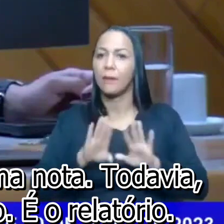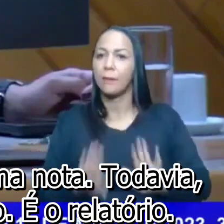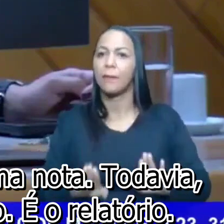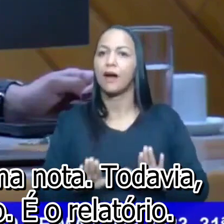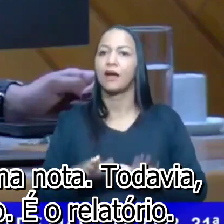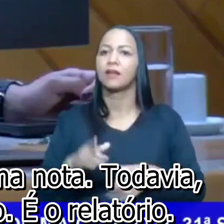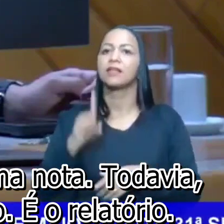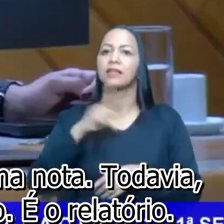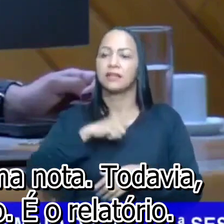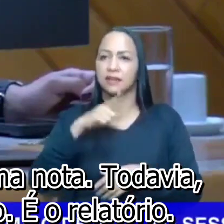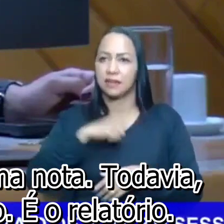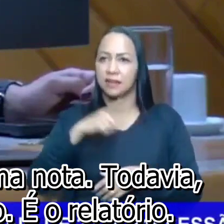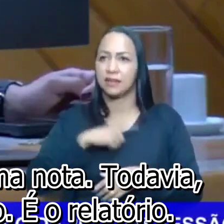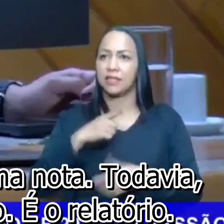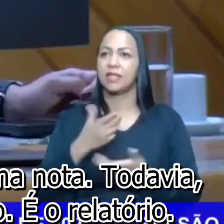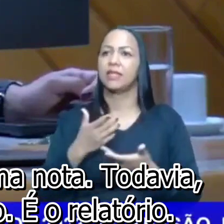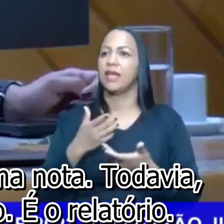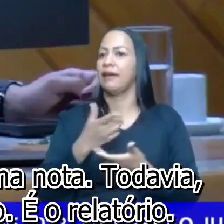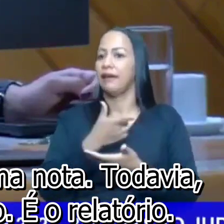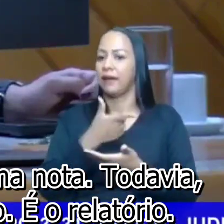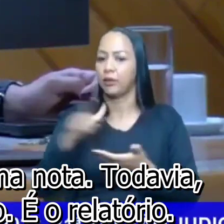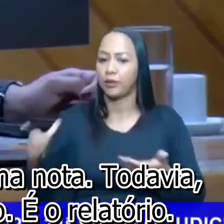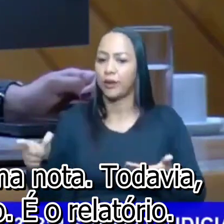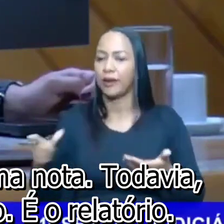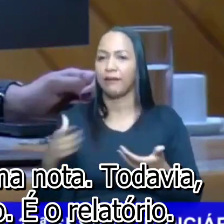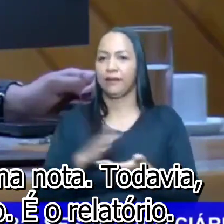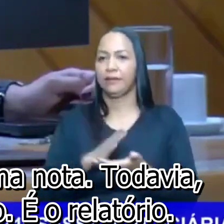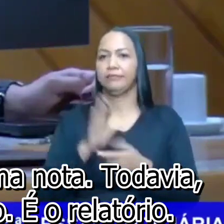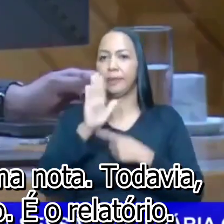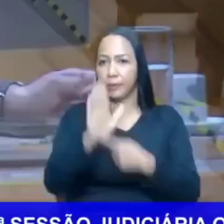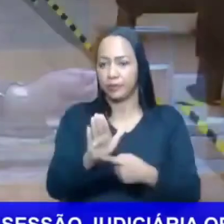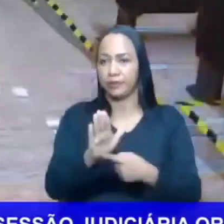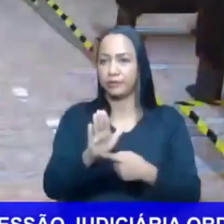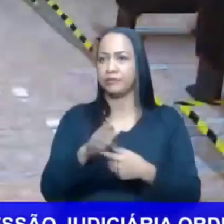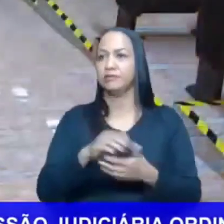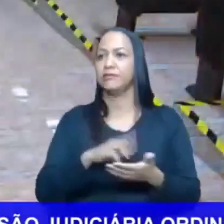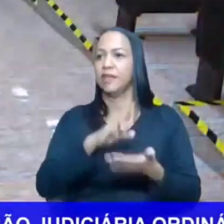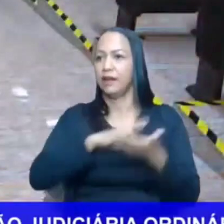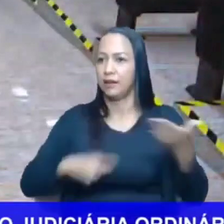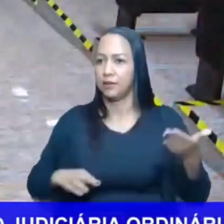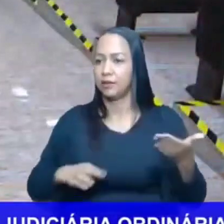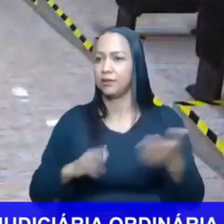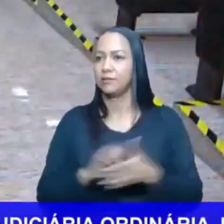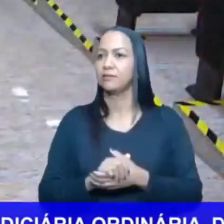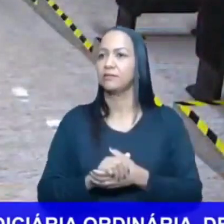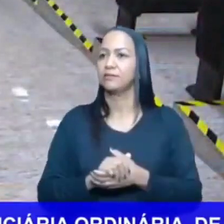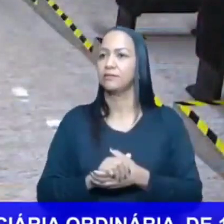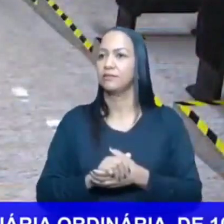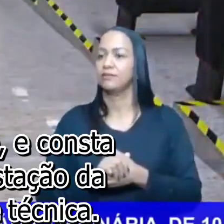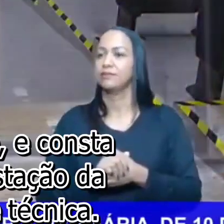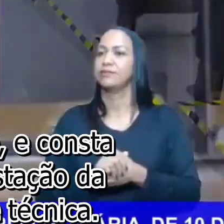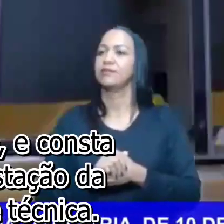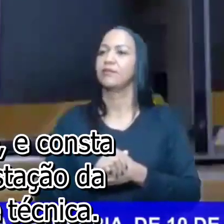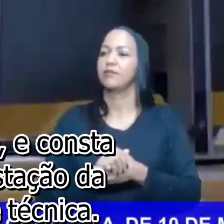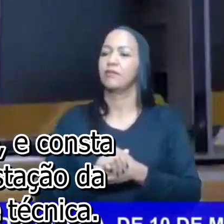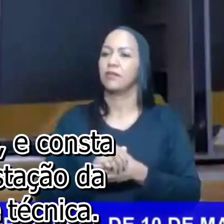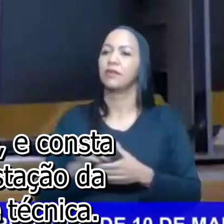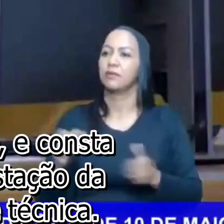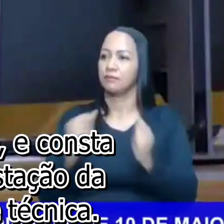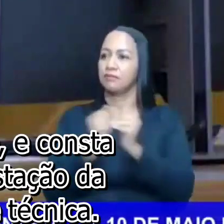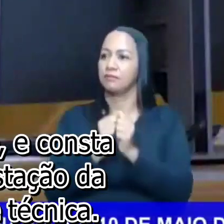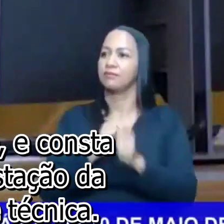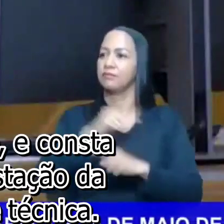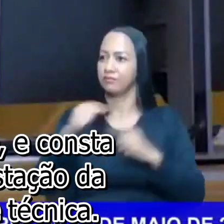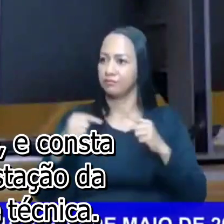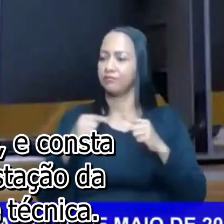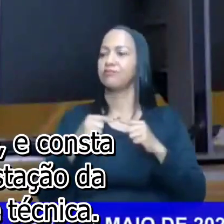nenhum comprovante de restituição foi apresentado. É o relatório. É o relatório, doutor Pablo. Senhor presidente, reitero o parecer, indicando em